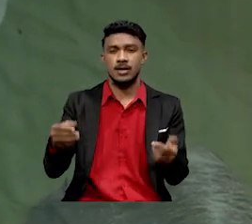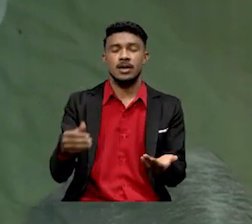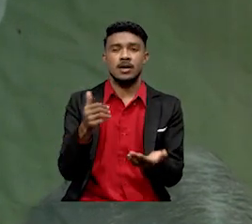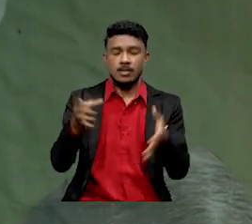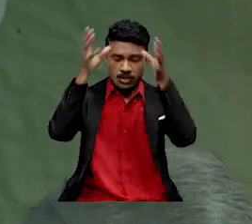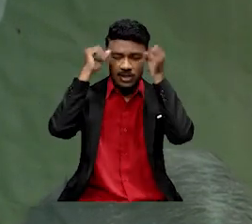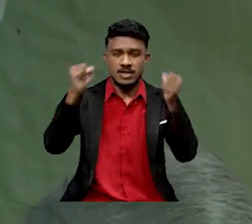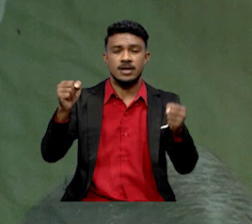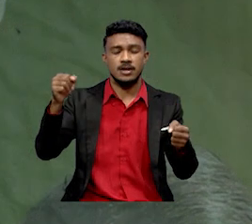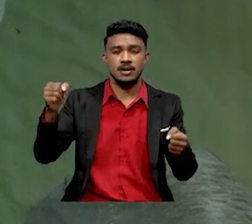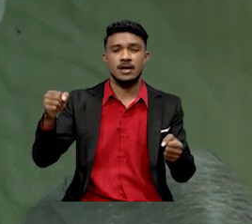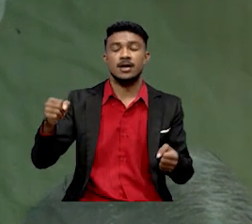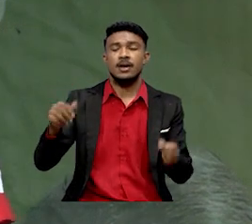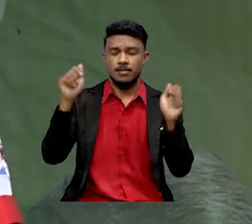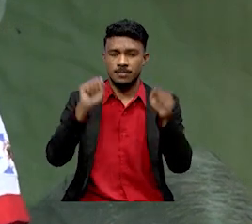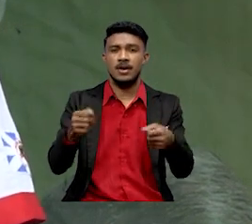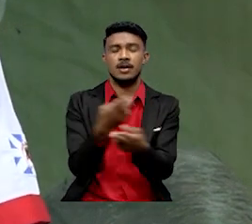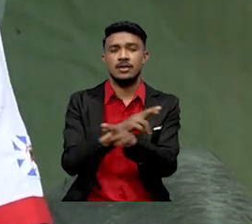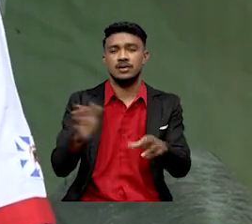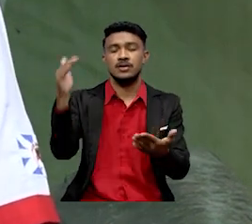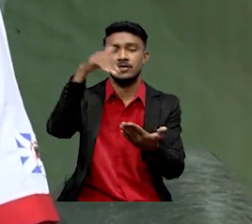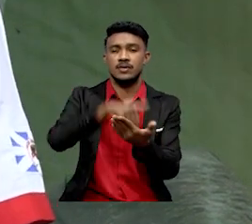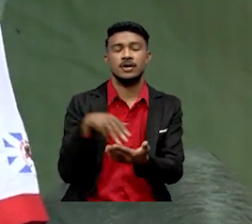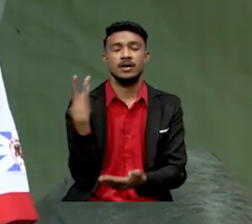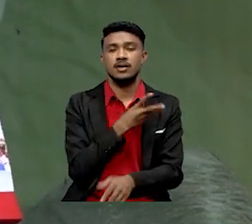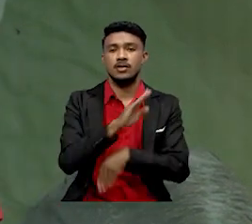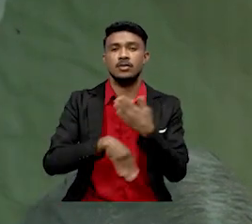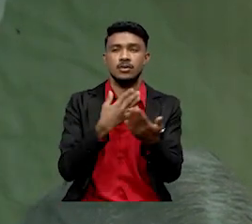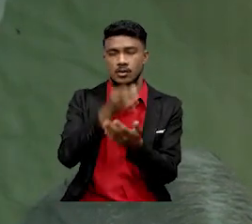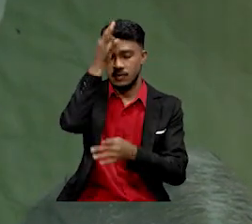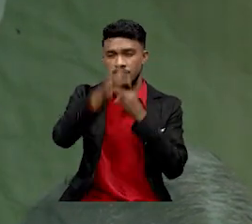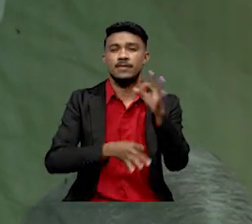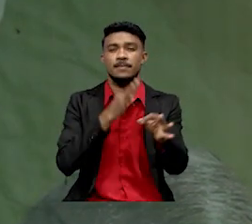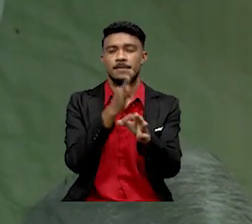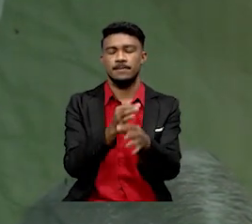república ma cabele restaura fila fale e da outro ne confiança e da outro ne